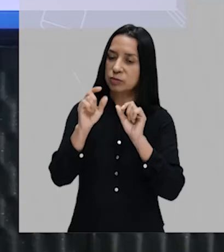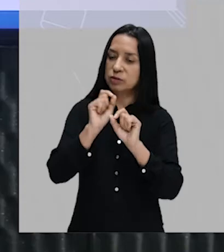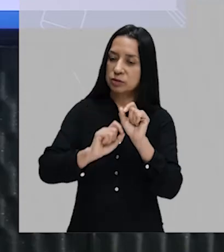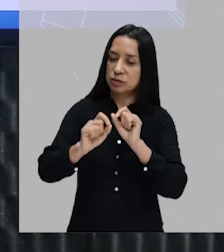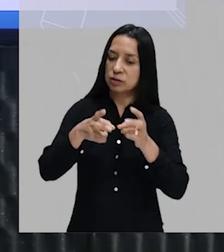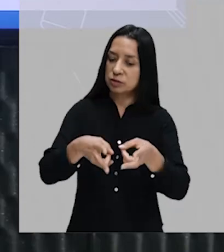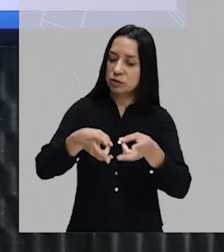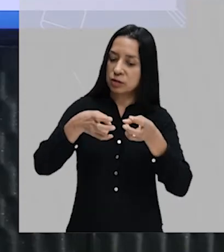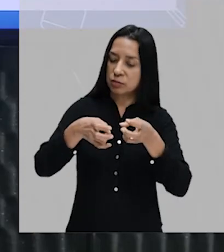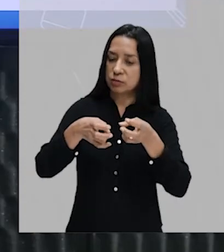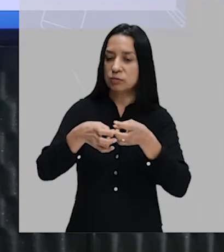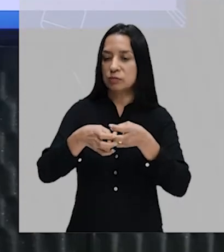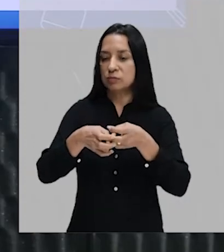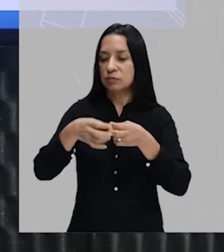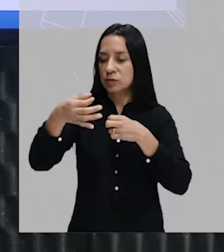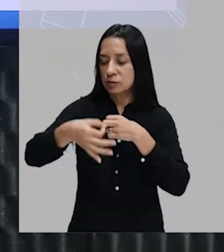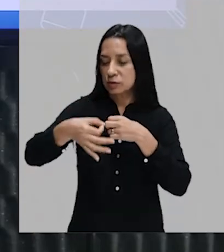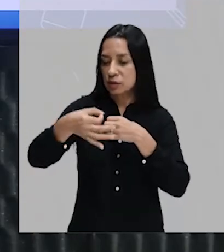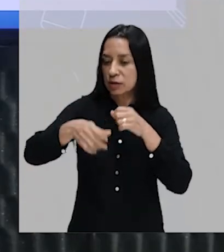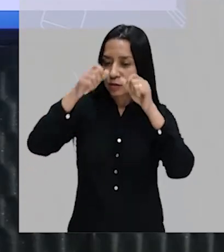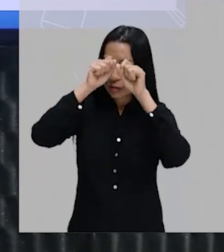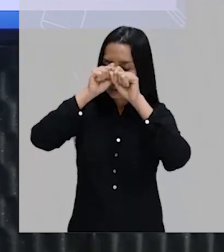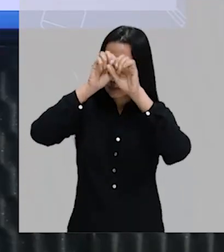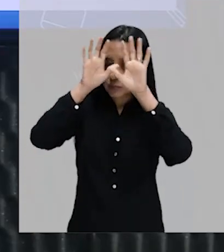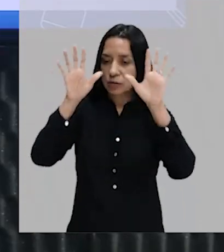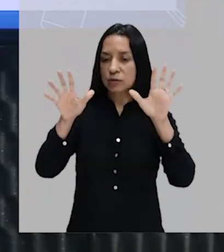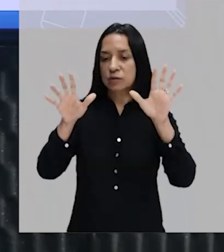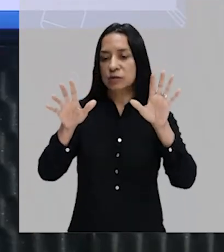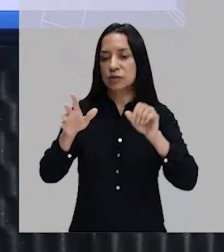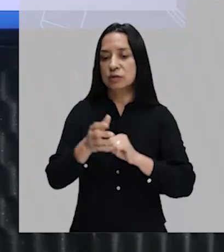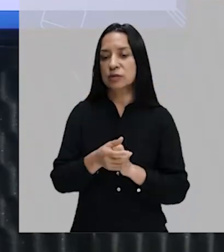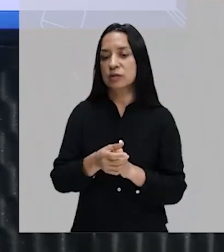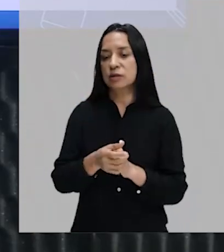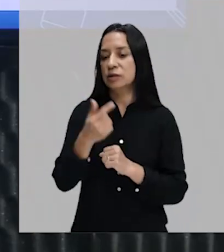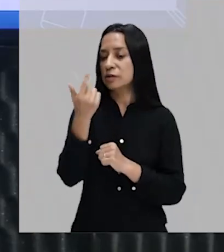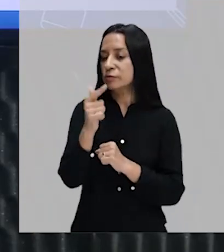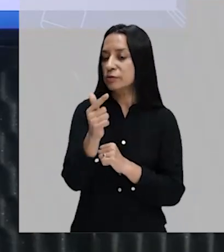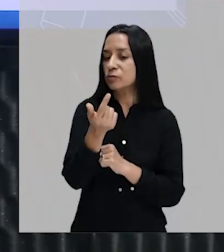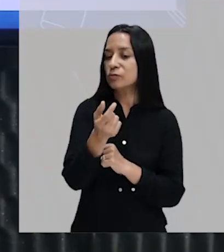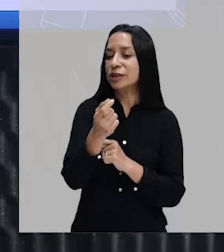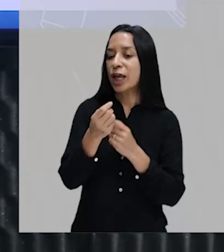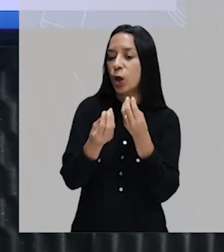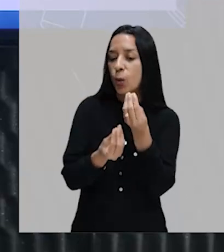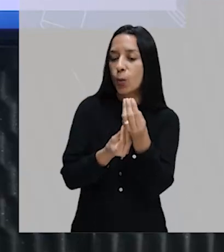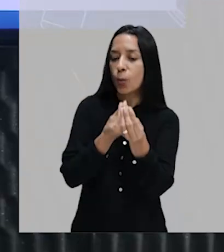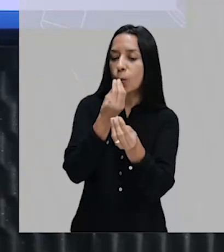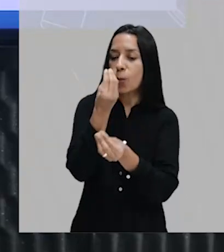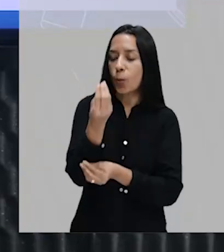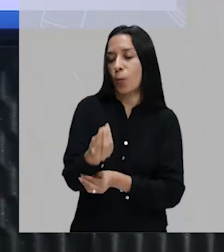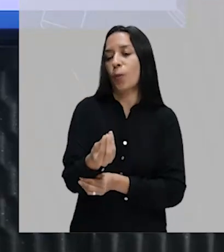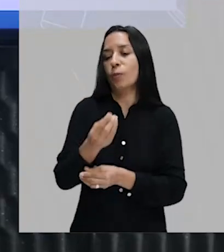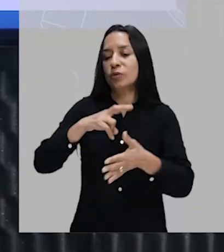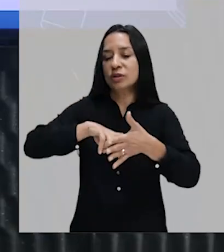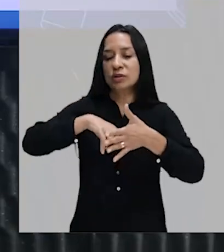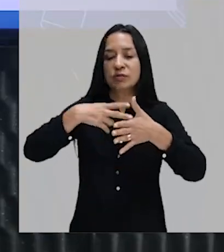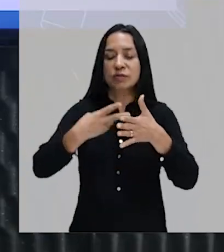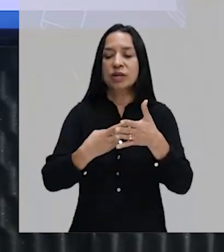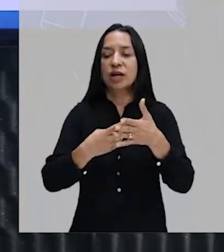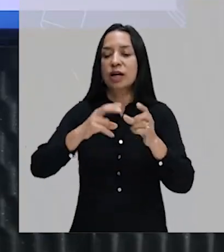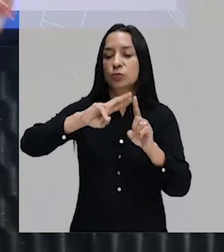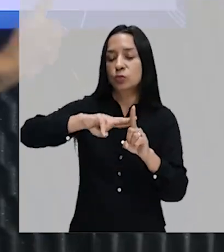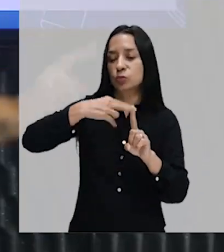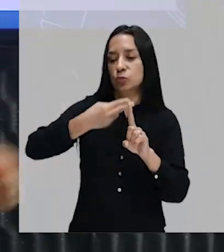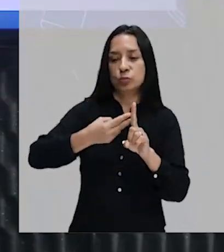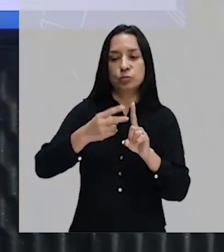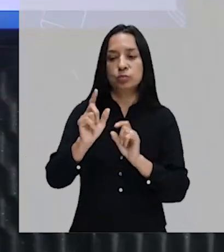seja captada corretamente, com claridade e sem a possibilidade de ambiguidade, tá? A professora